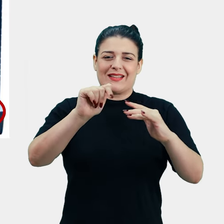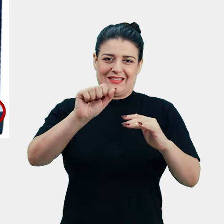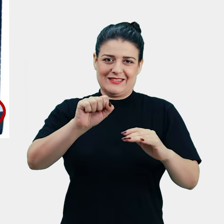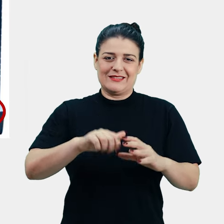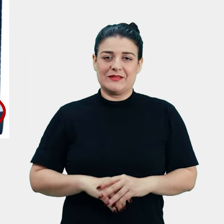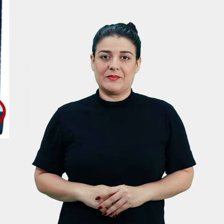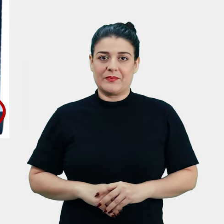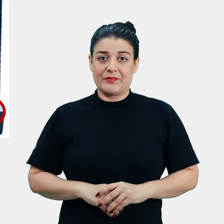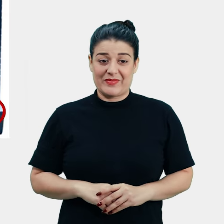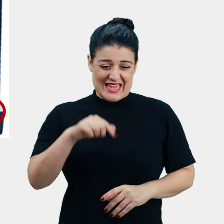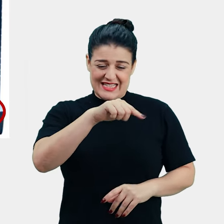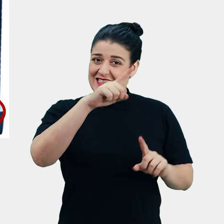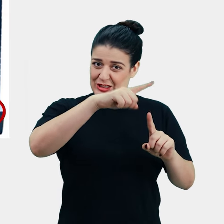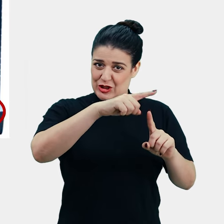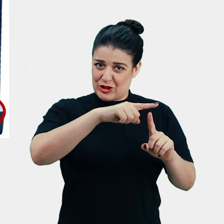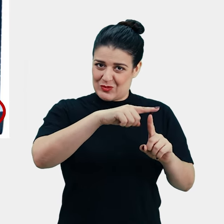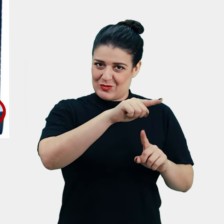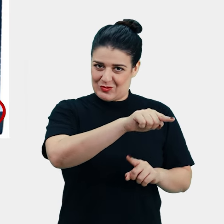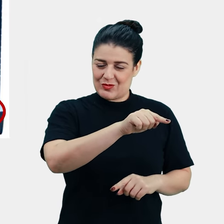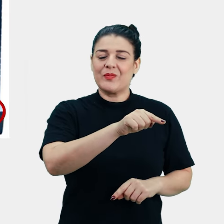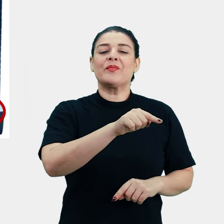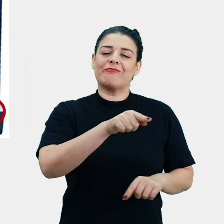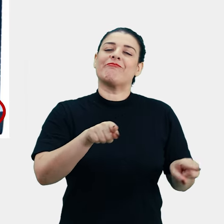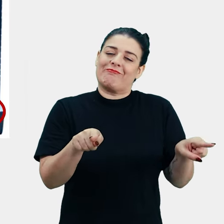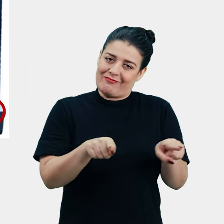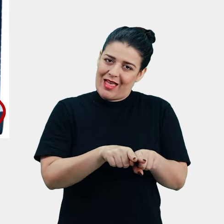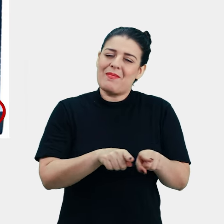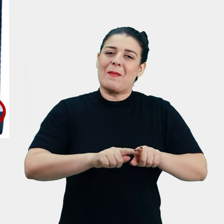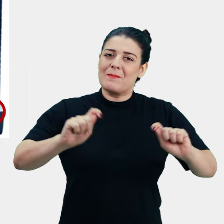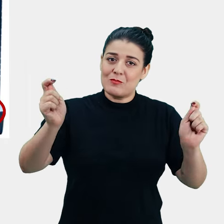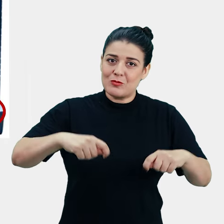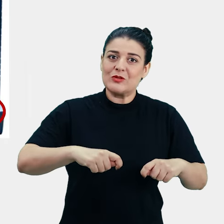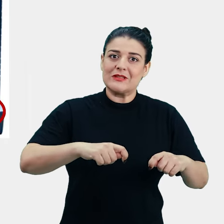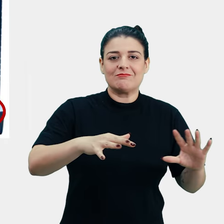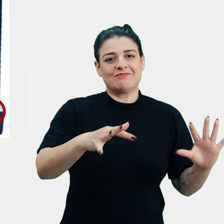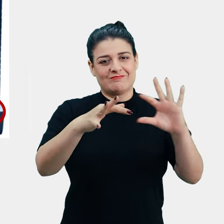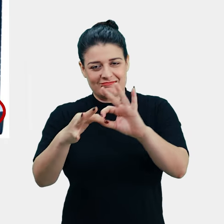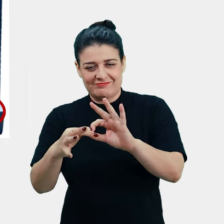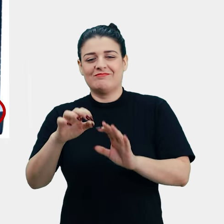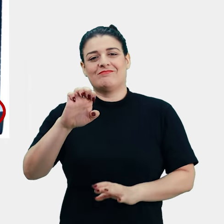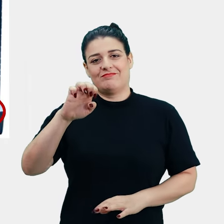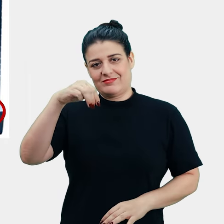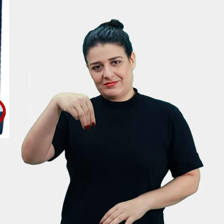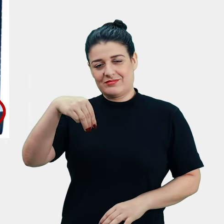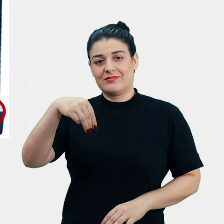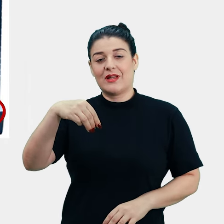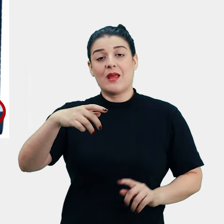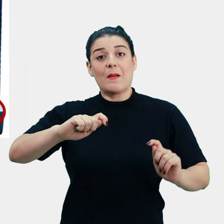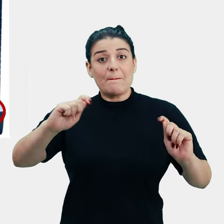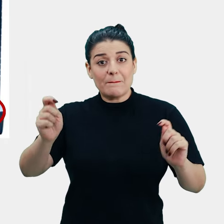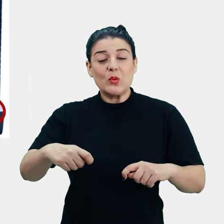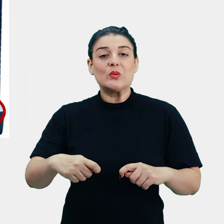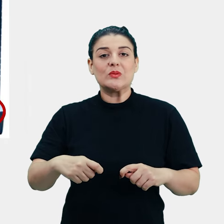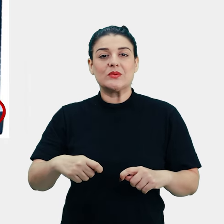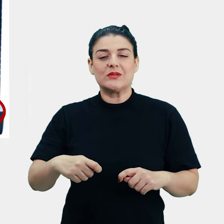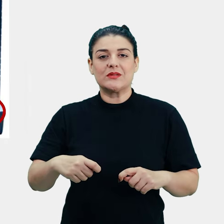E esse cromatógrafo com fase gasosa, ele também pode ser acoplado a um espectrômetro de massas, o que vai te possibilitar